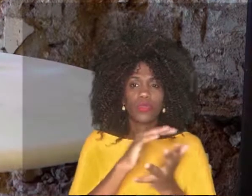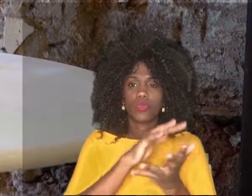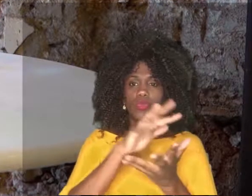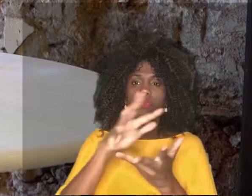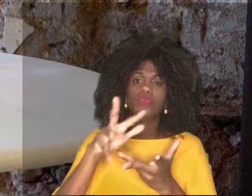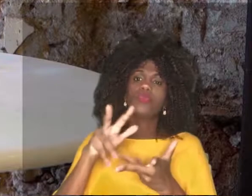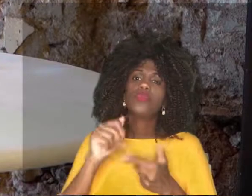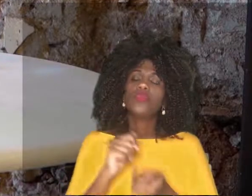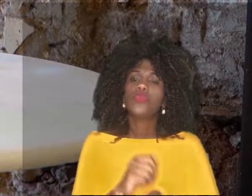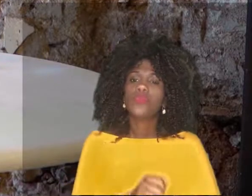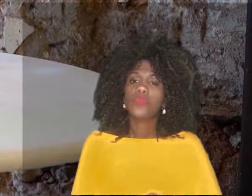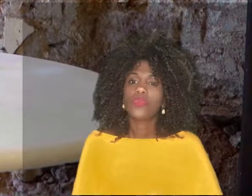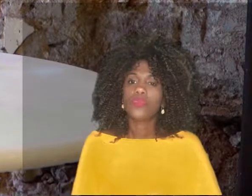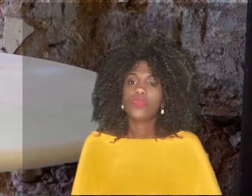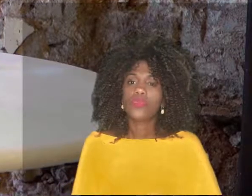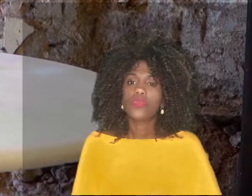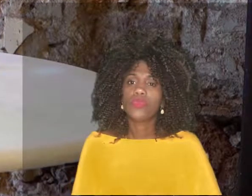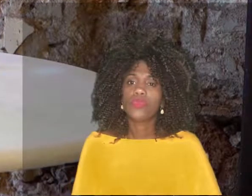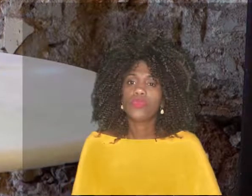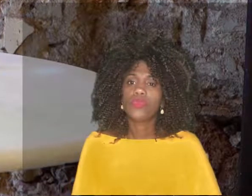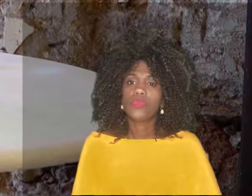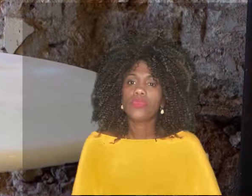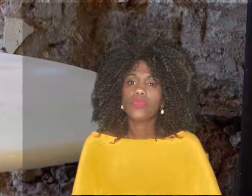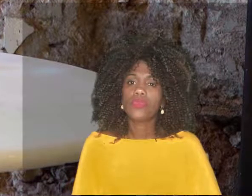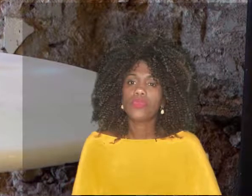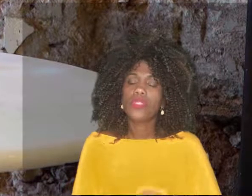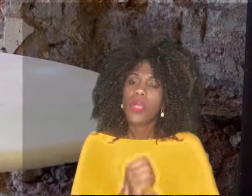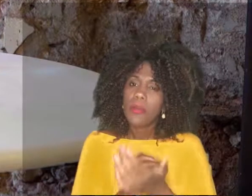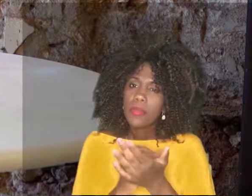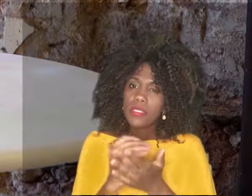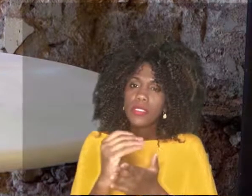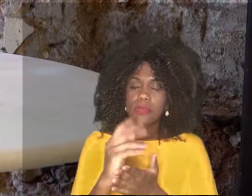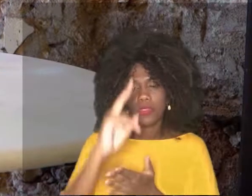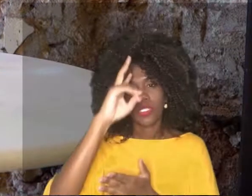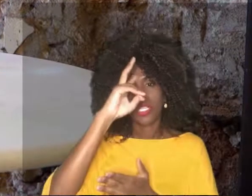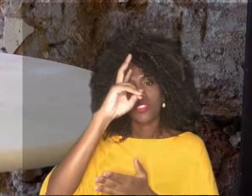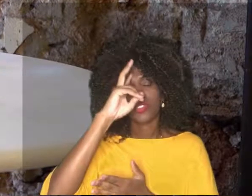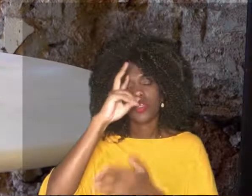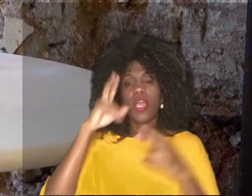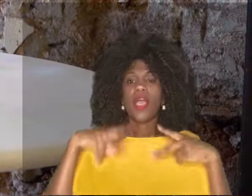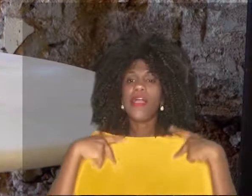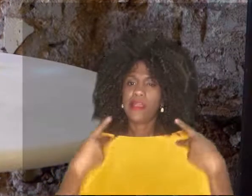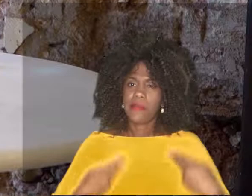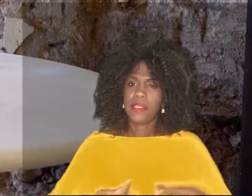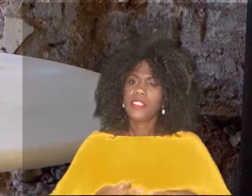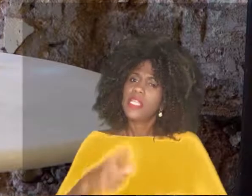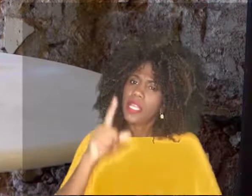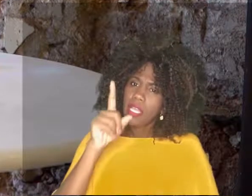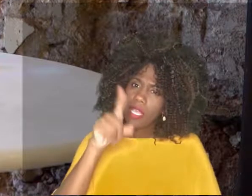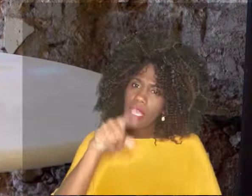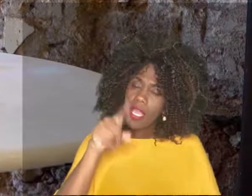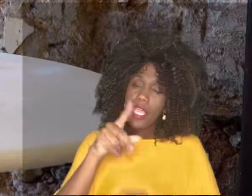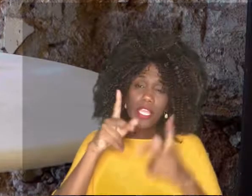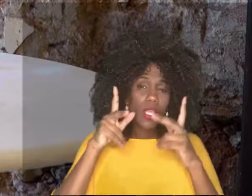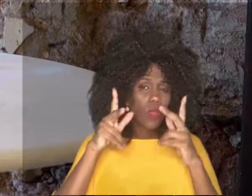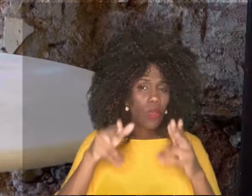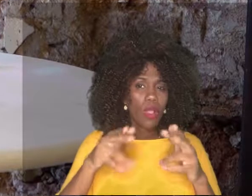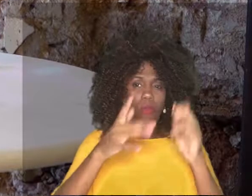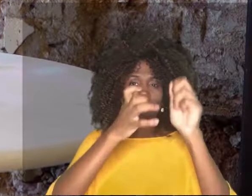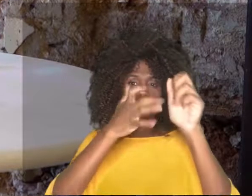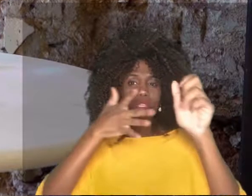mundo, né, ao princípio da trajetória da humanidade, é exatamente o que é Oxóssi.